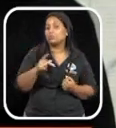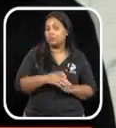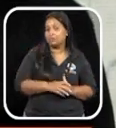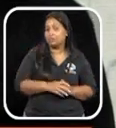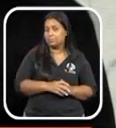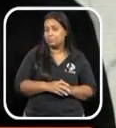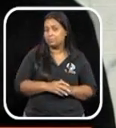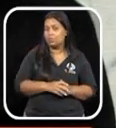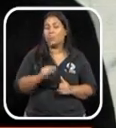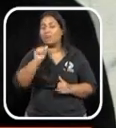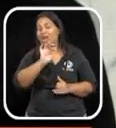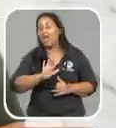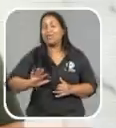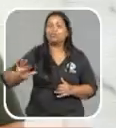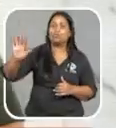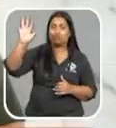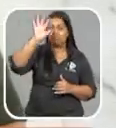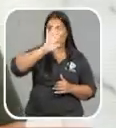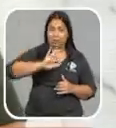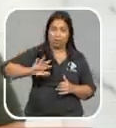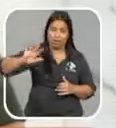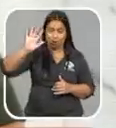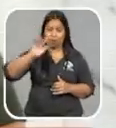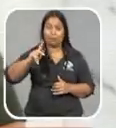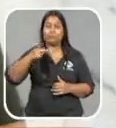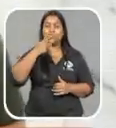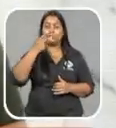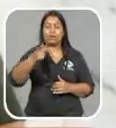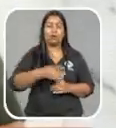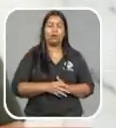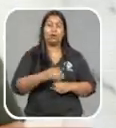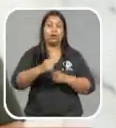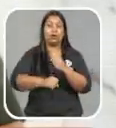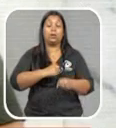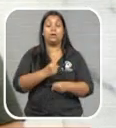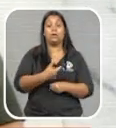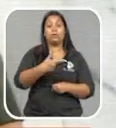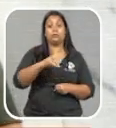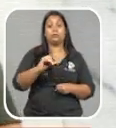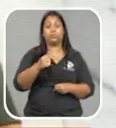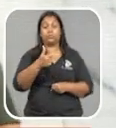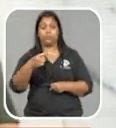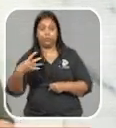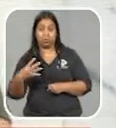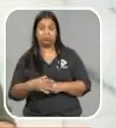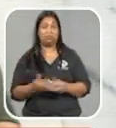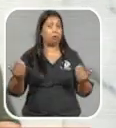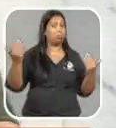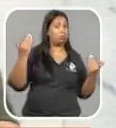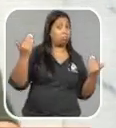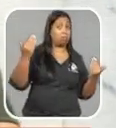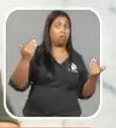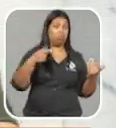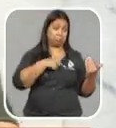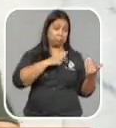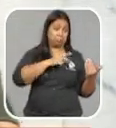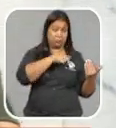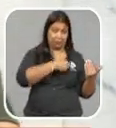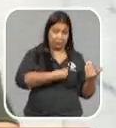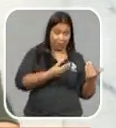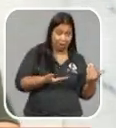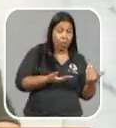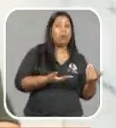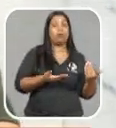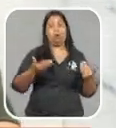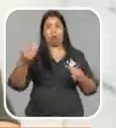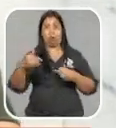para falar para 2023? Olha, comparado com o que a gente está vivendo, muito boa, muito boa. Se vai ter um